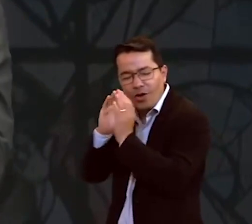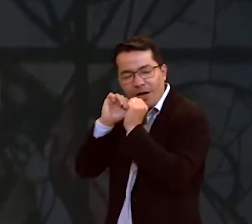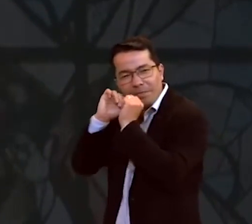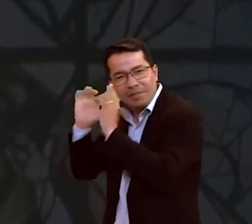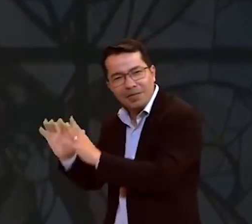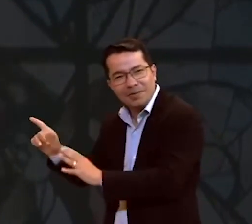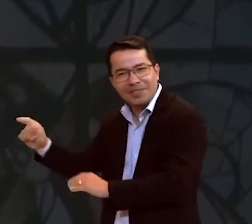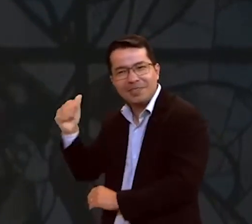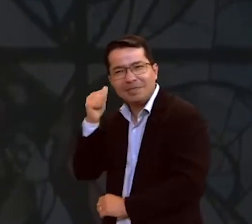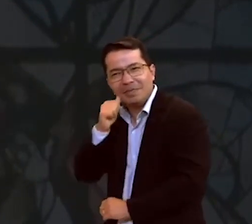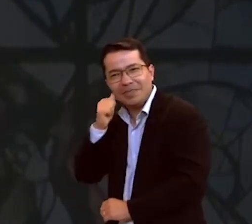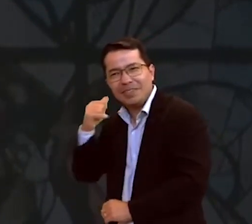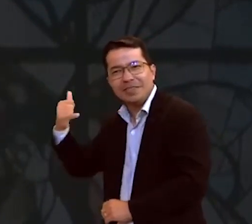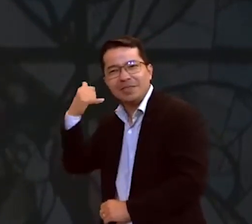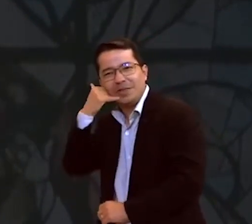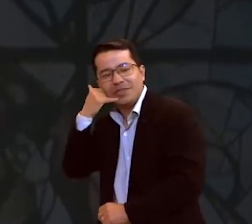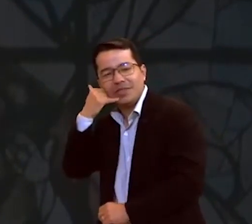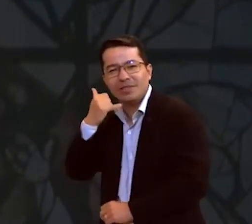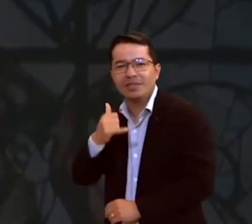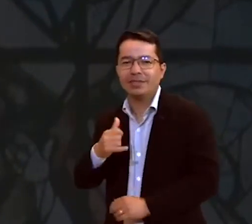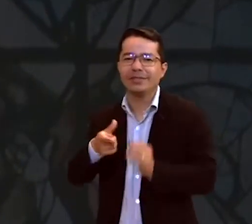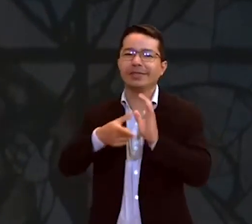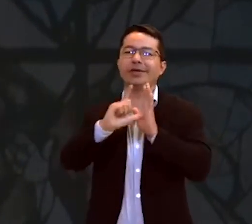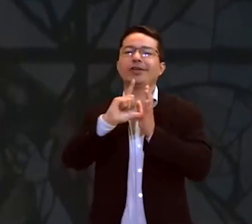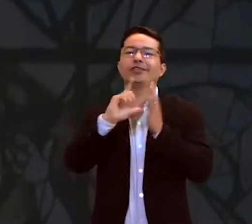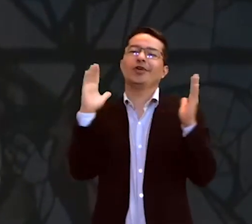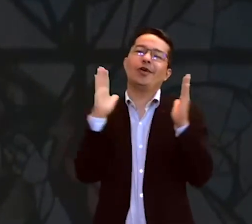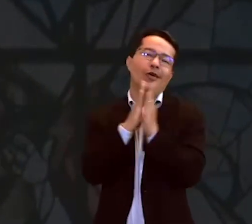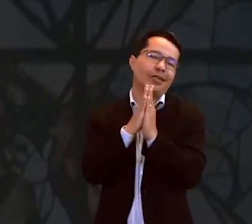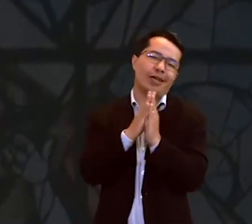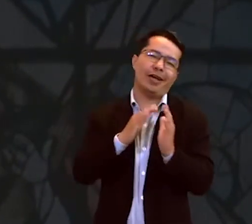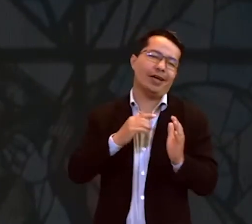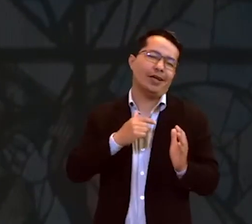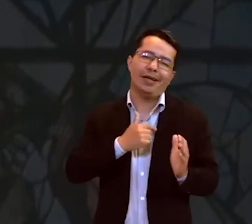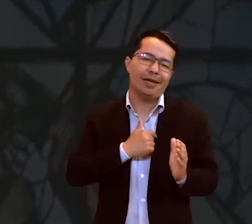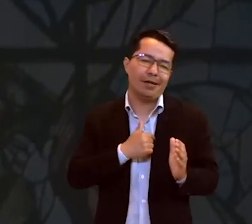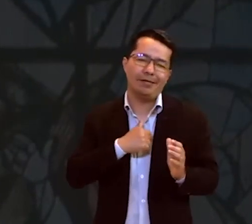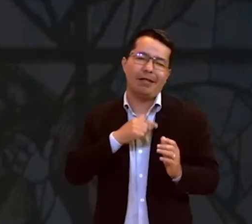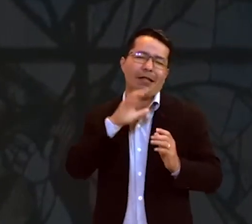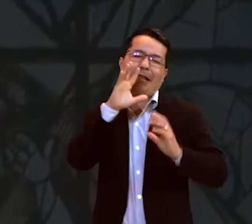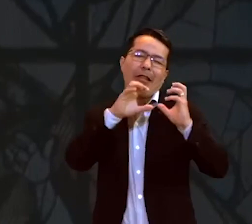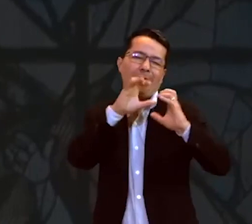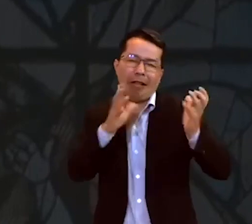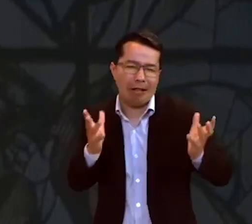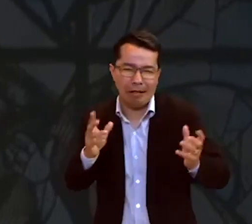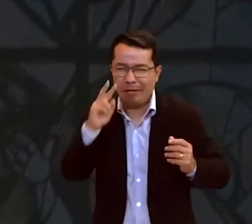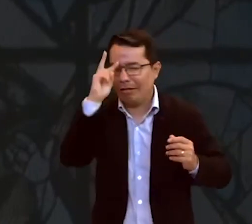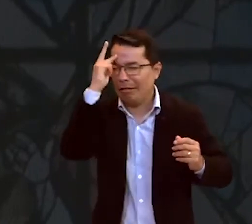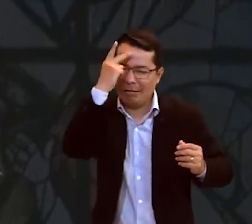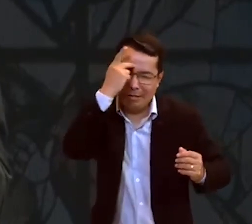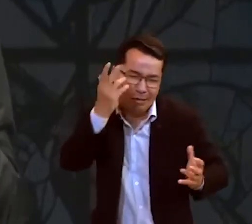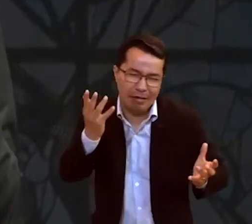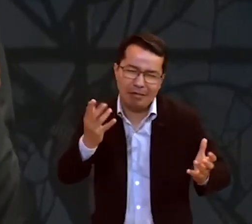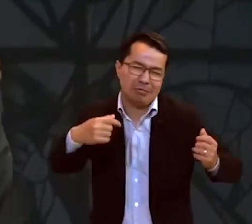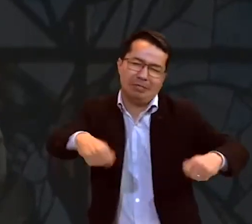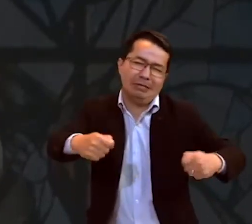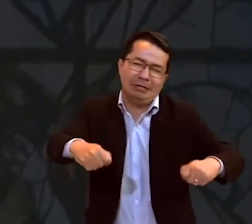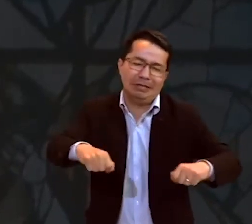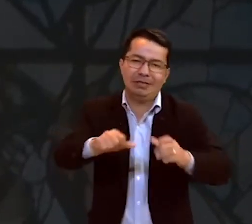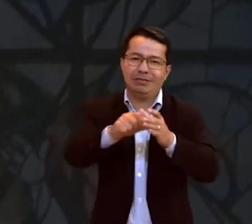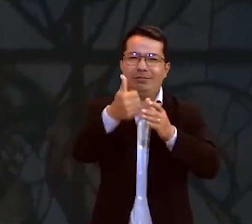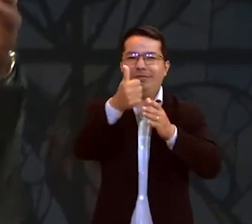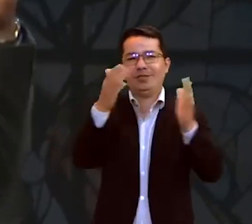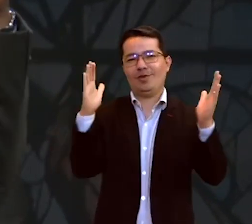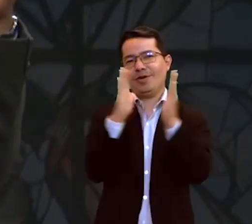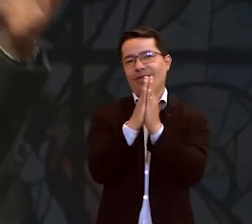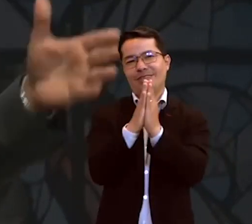fiquei feliz da vida. Deus falou assim, está vendo, era só você ter orado, não precisava ter tirado print, brigado, falado. E a gente precisa lembrar